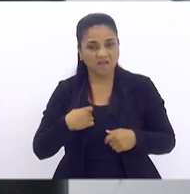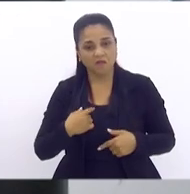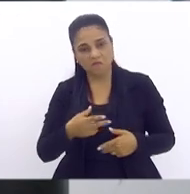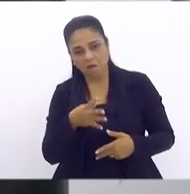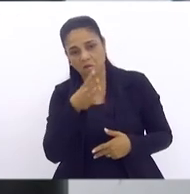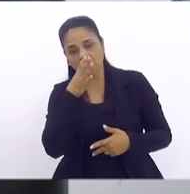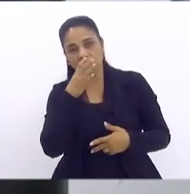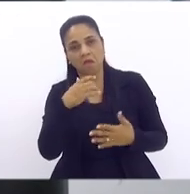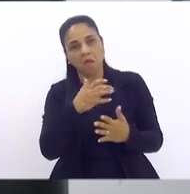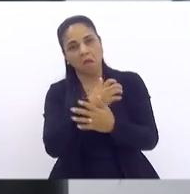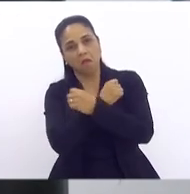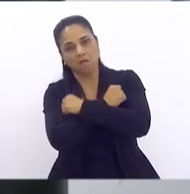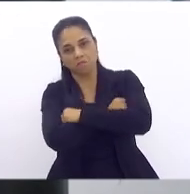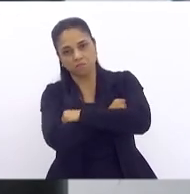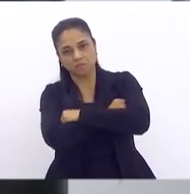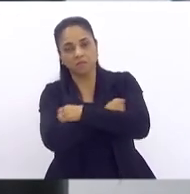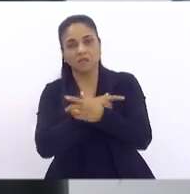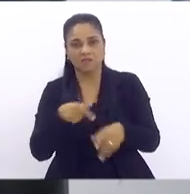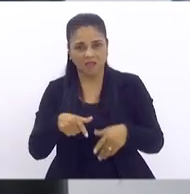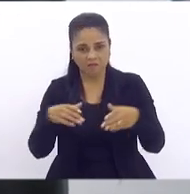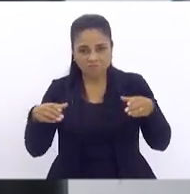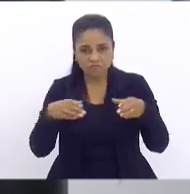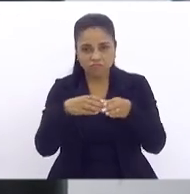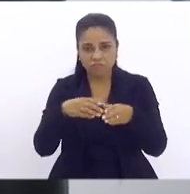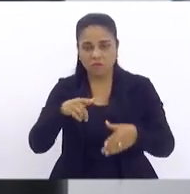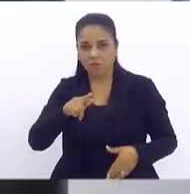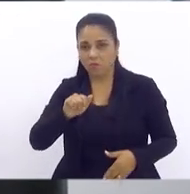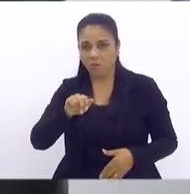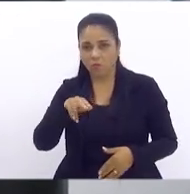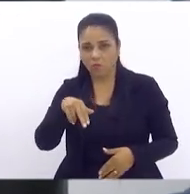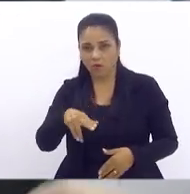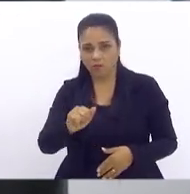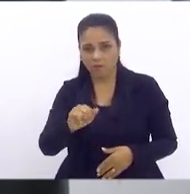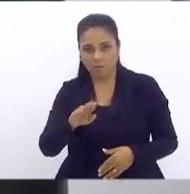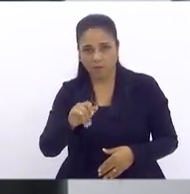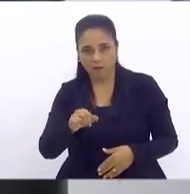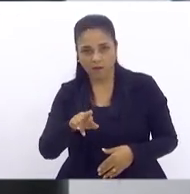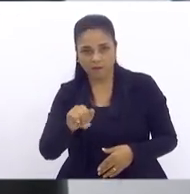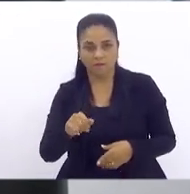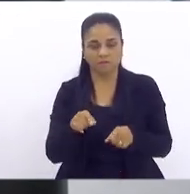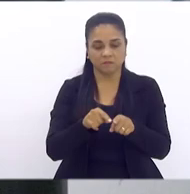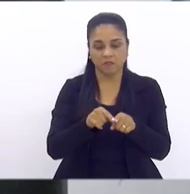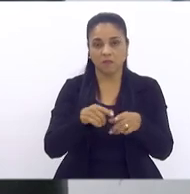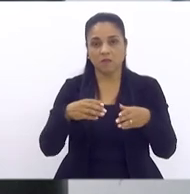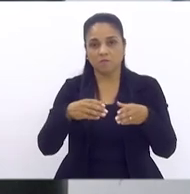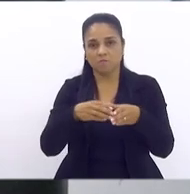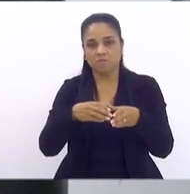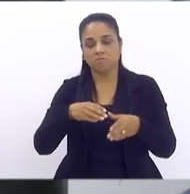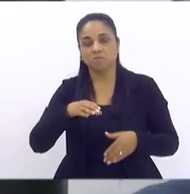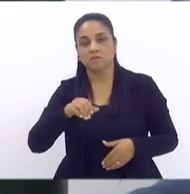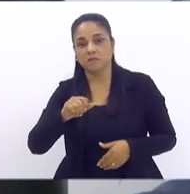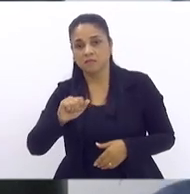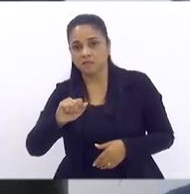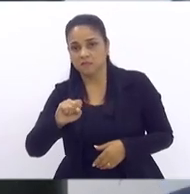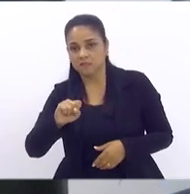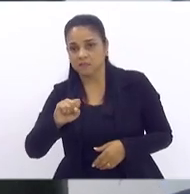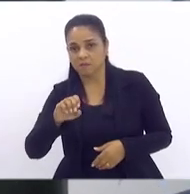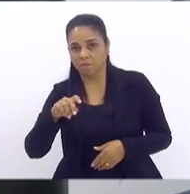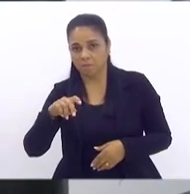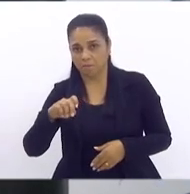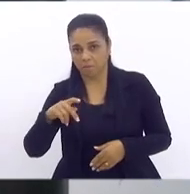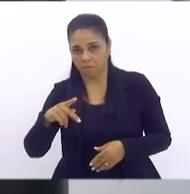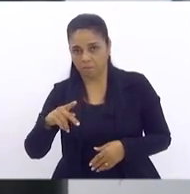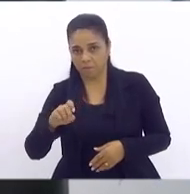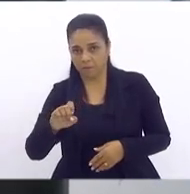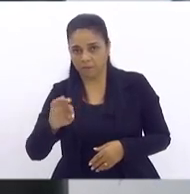aconteçam na nossa Baía de Guanabara, na nossa Baía de Sepitiba, na Baía de Ilha Grande, do jeito que se encontra. Então, a